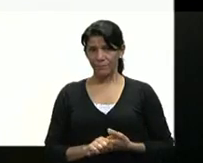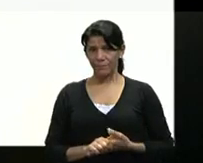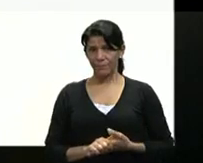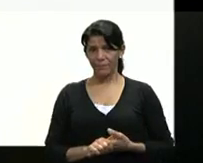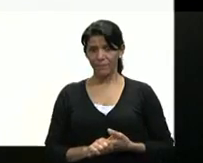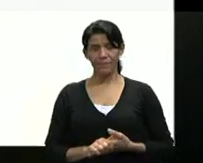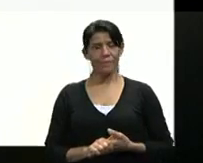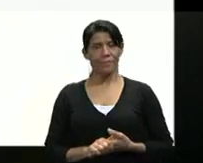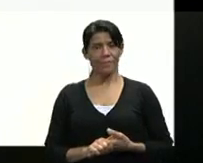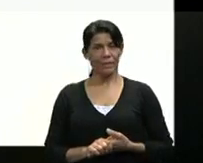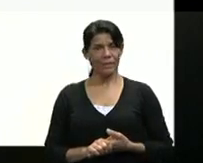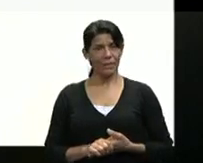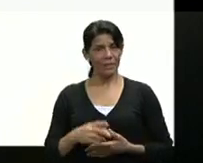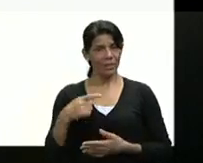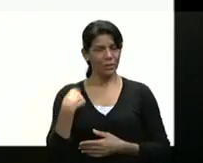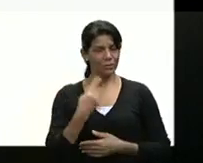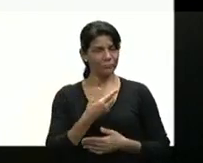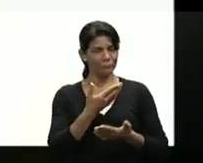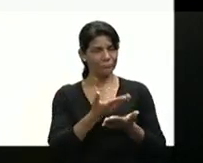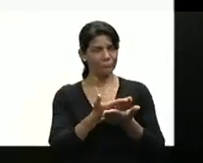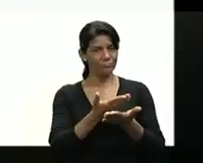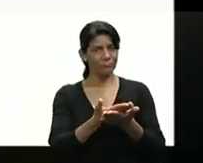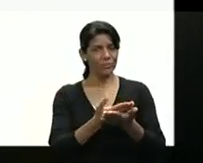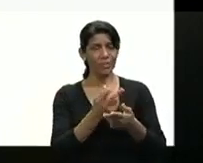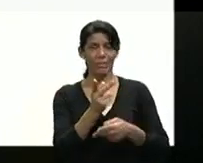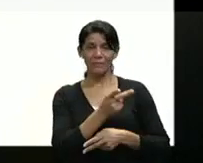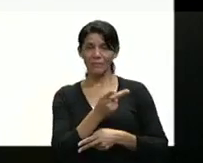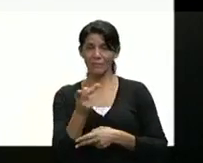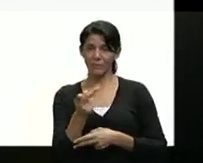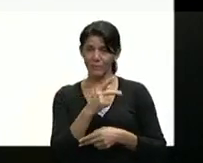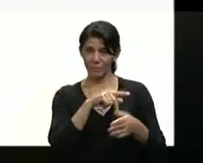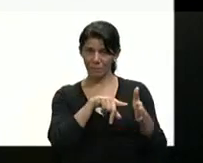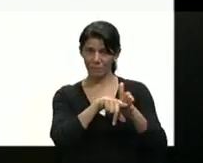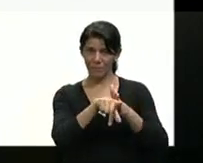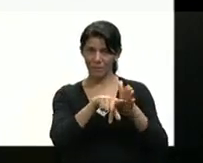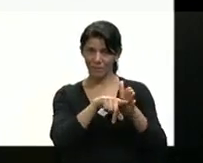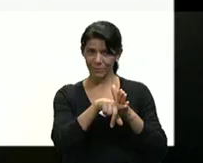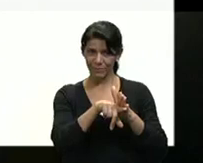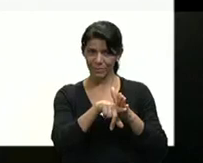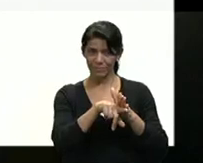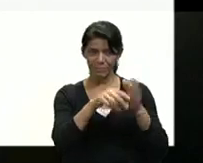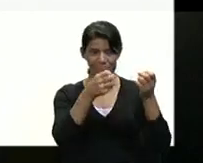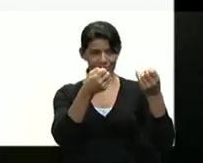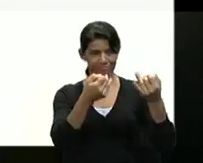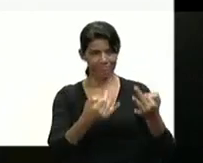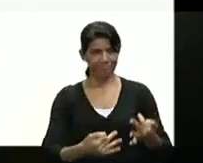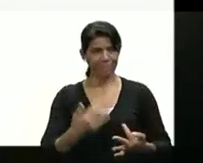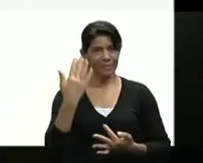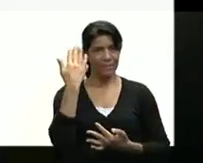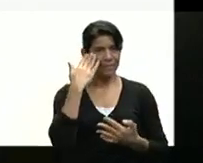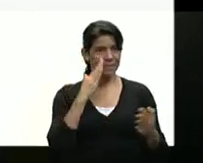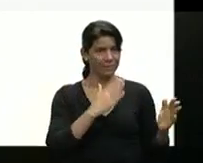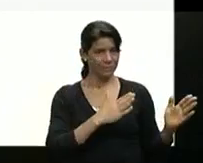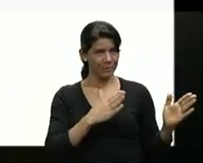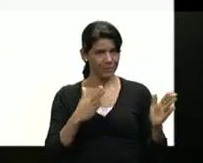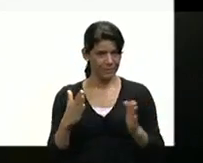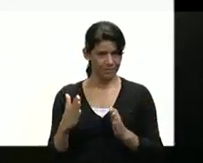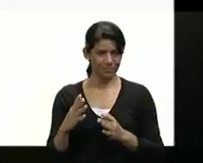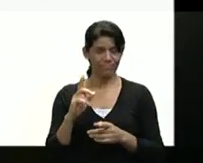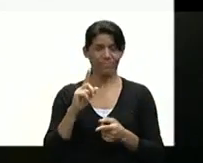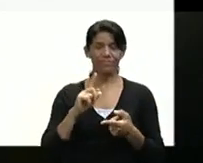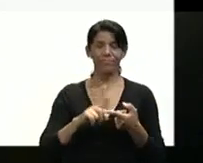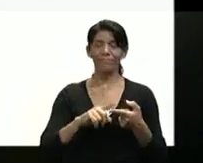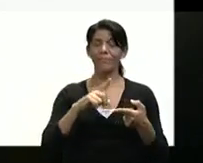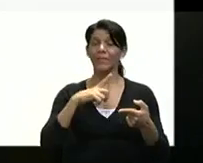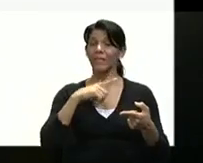Então, nós trabalharemos em cima dessas duas perguntas para nós entendermos esse processo. Então,